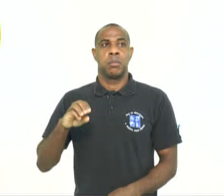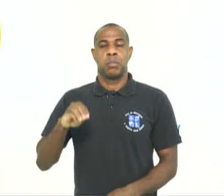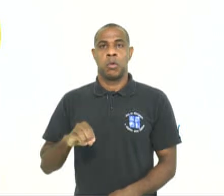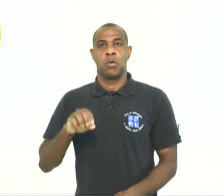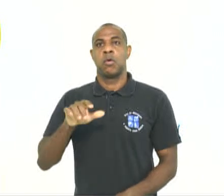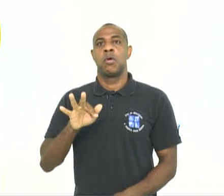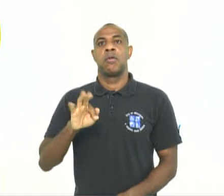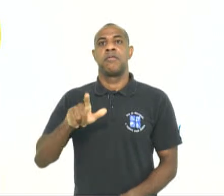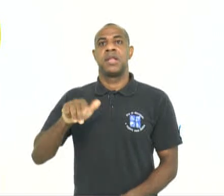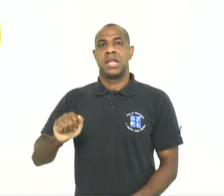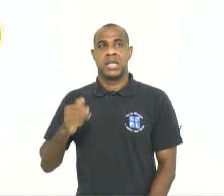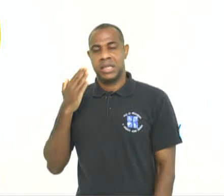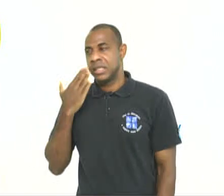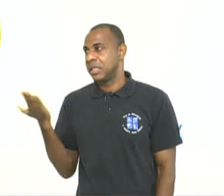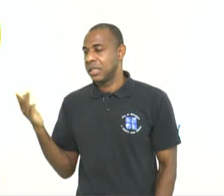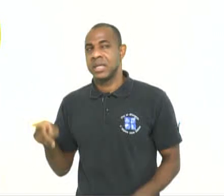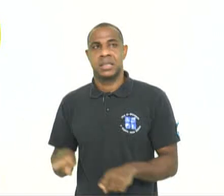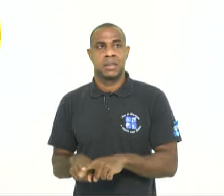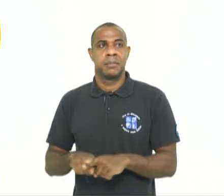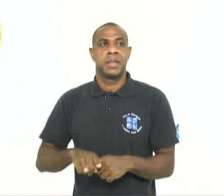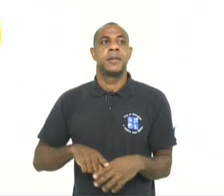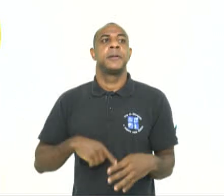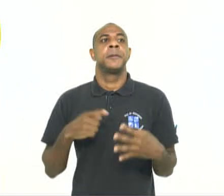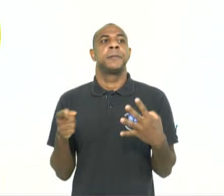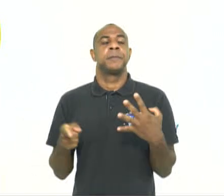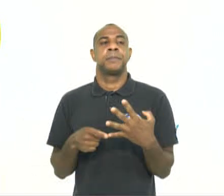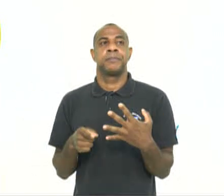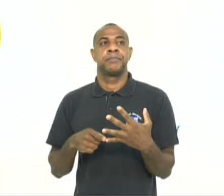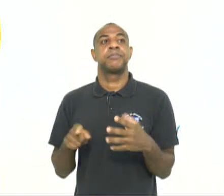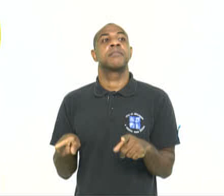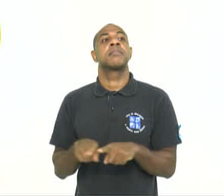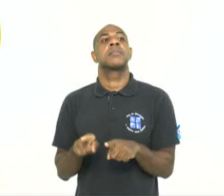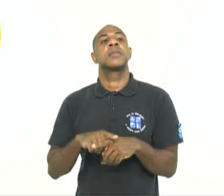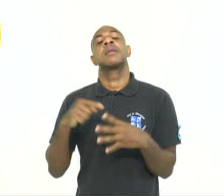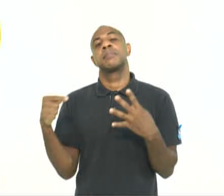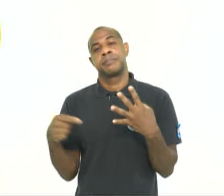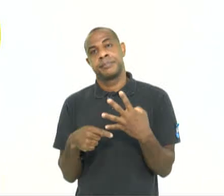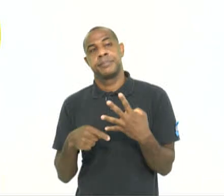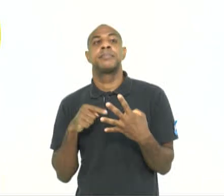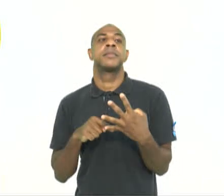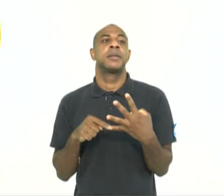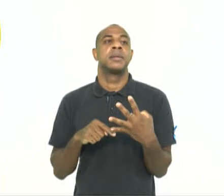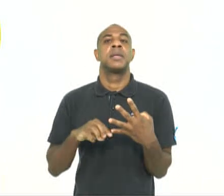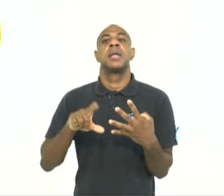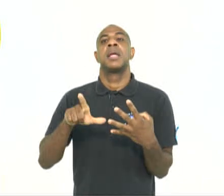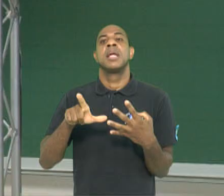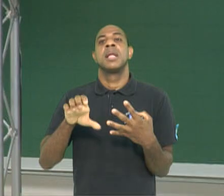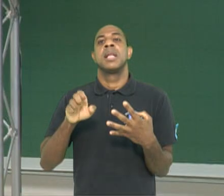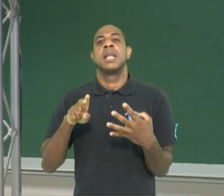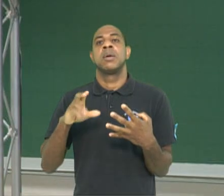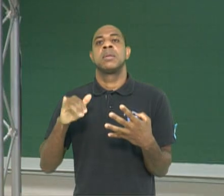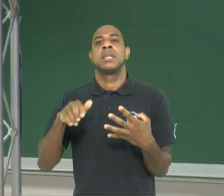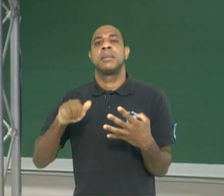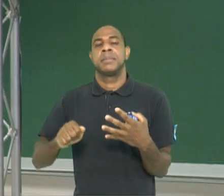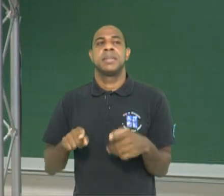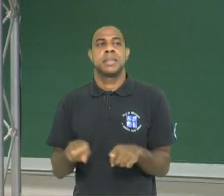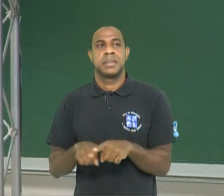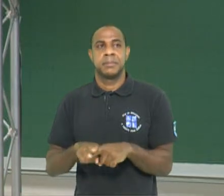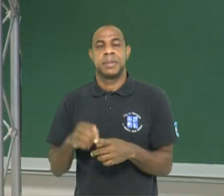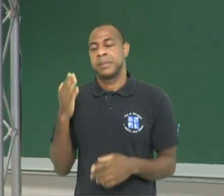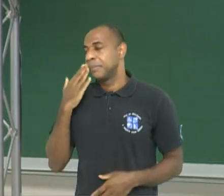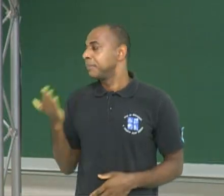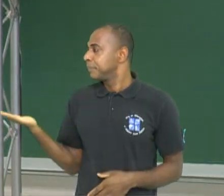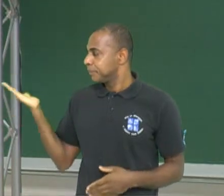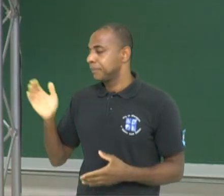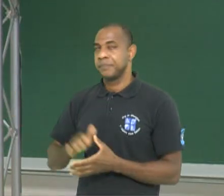ali a outra situação a gente já vai ver, né, ligado ali às plaquetas e, né, fatores, e a leucemia ligado ali aos glóbulos brancos, que também nós